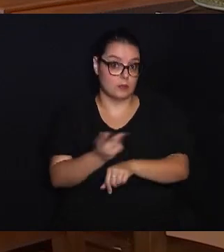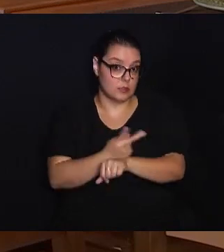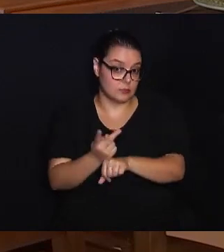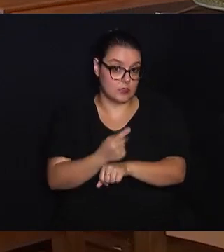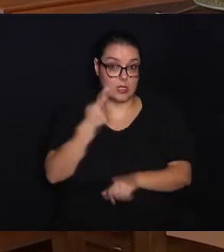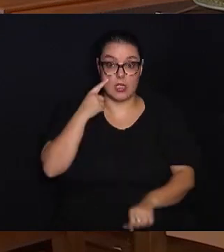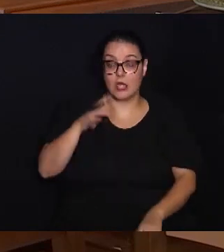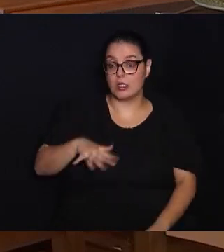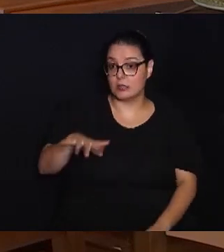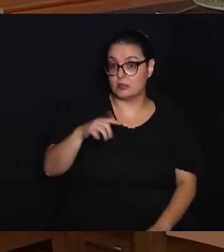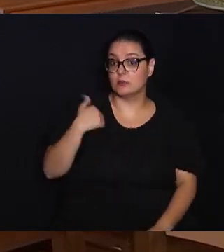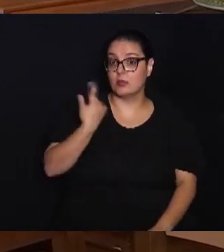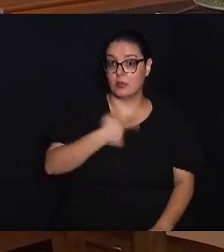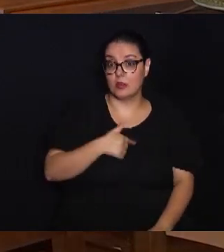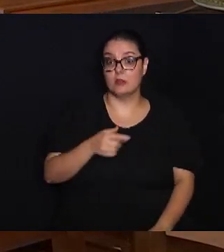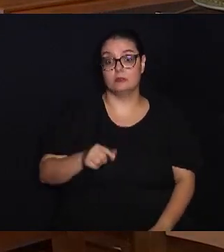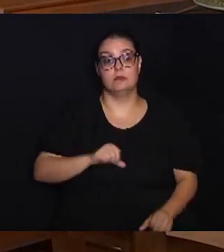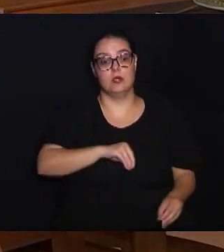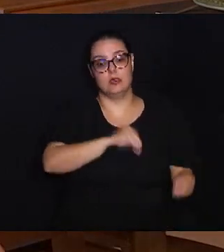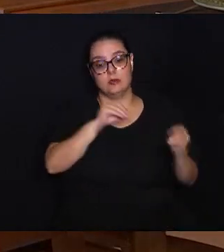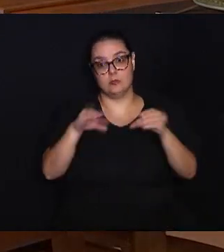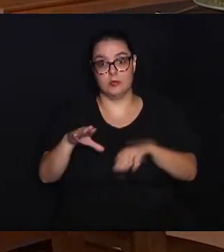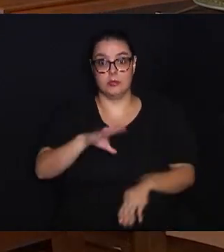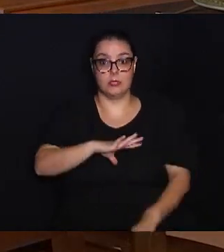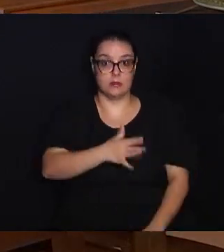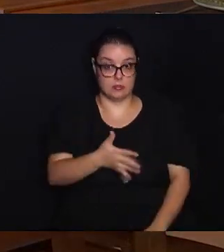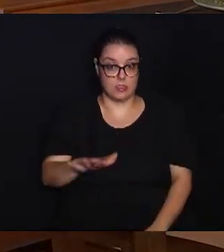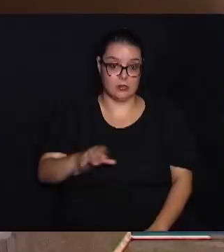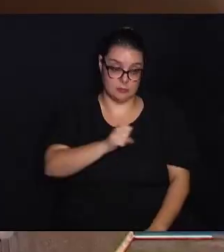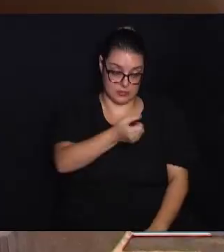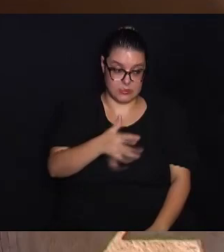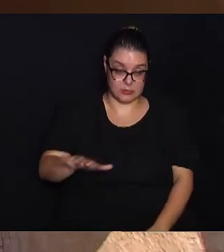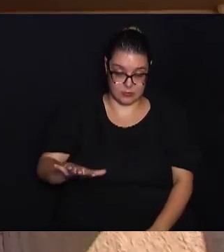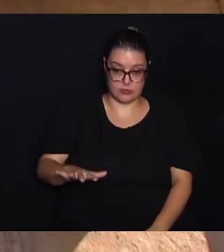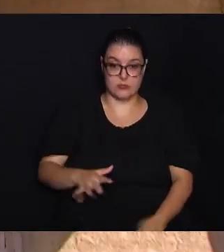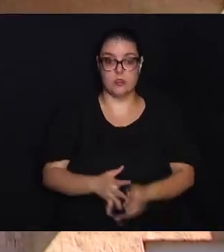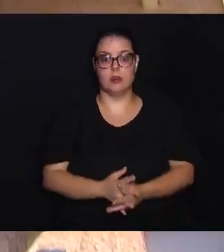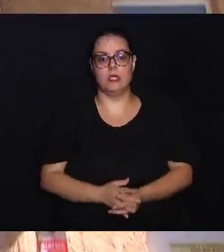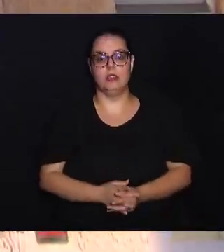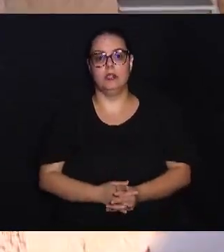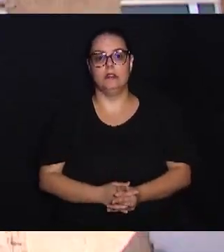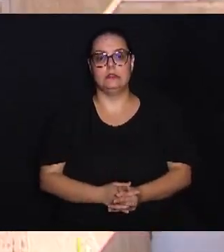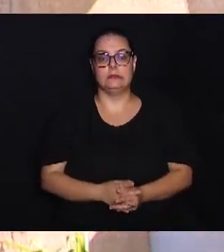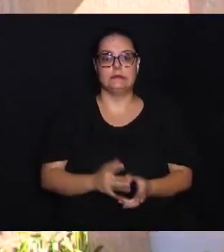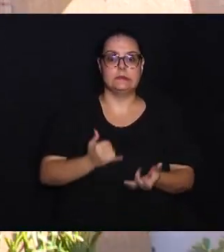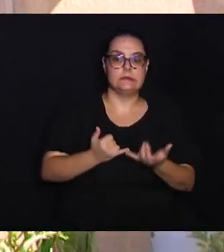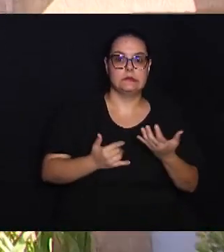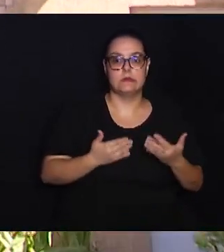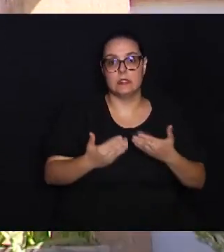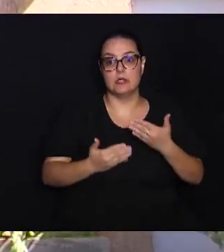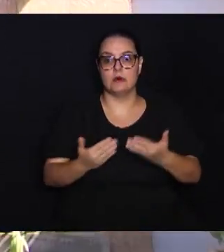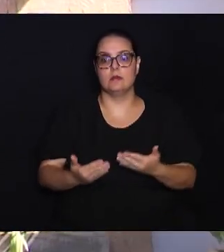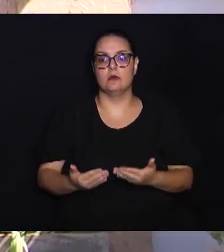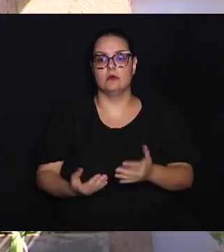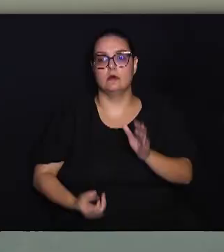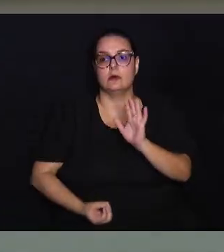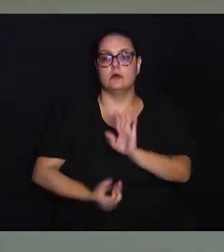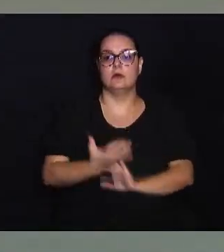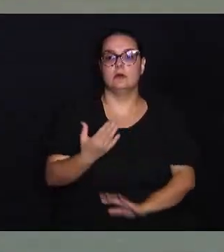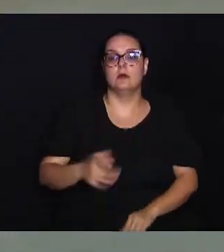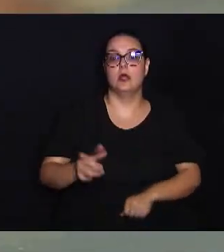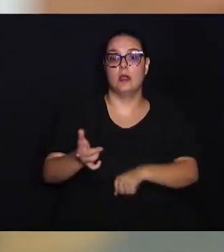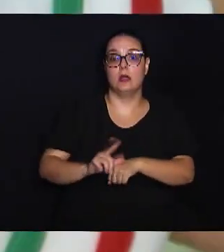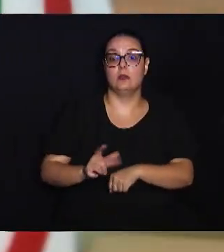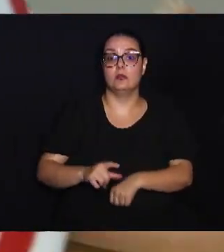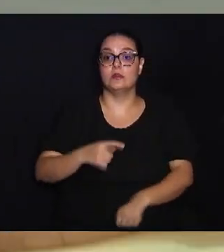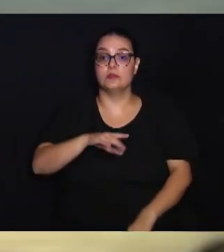nós começamos a procurar e a ideia Nossa era é mudar para Santos era mudar para Santos e nesse meio tempo no caminho